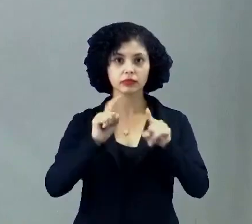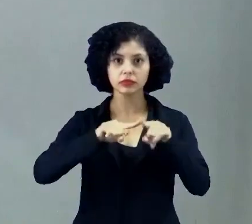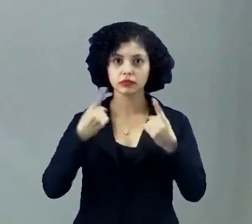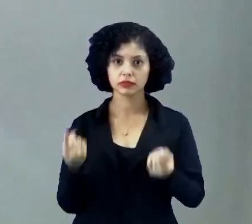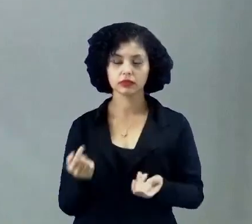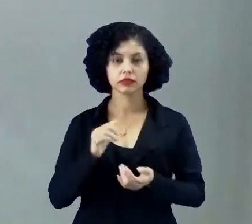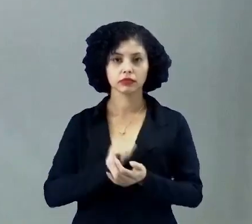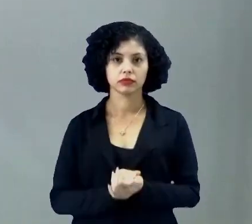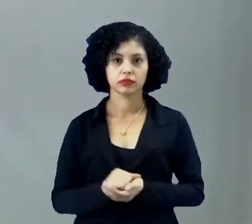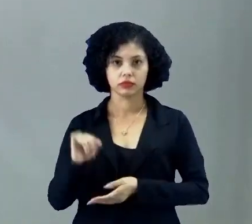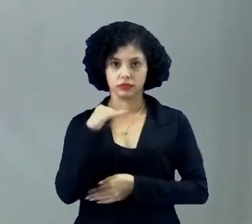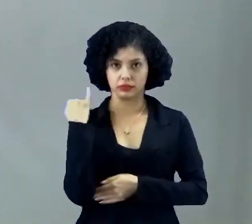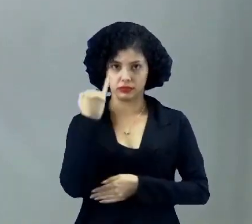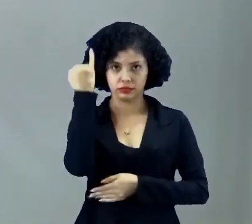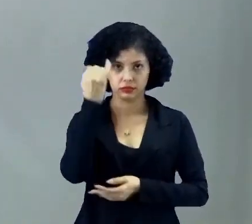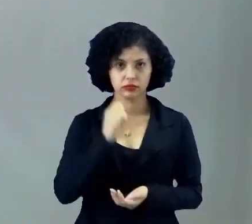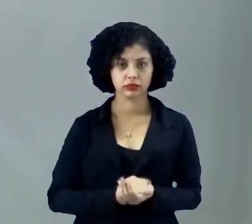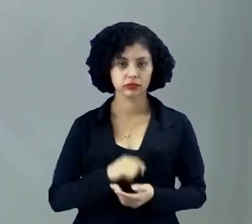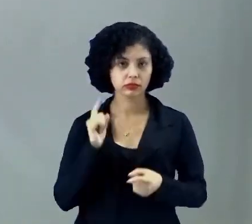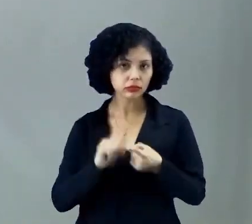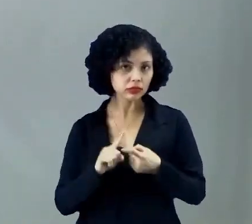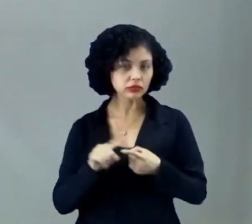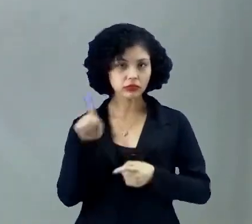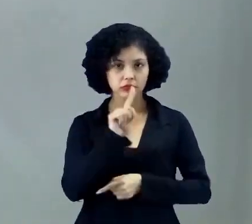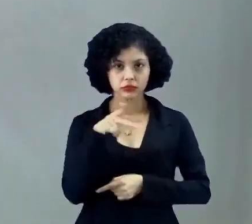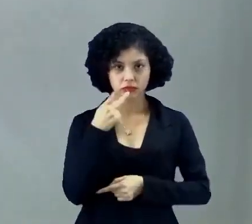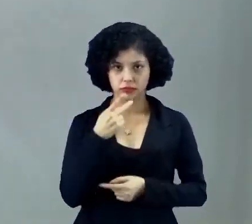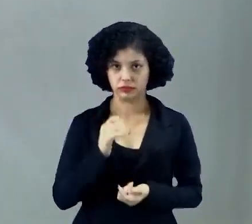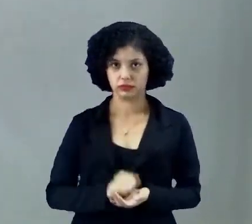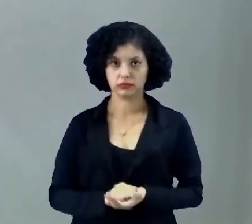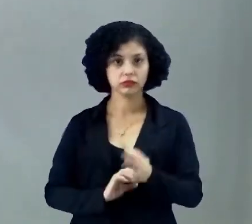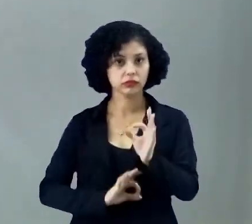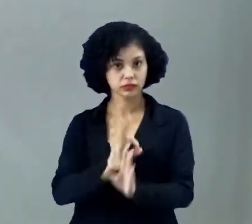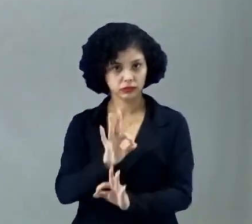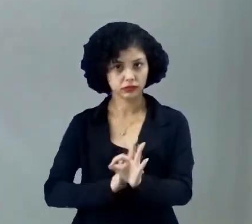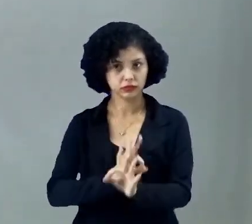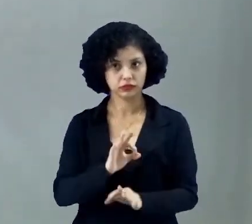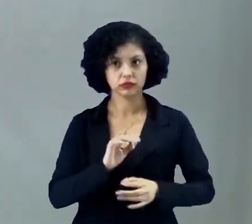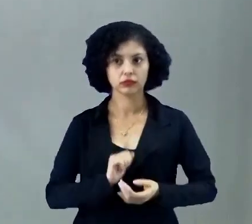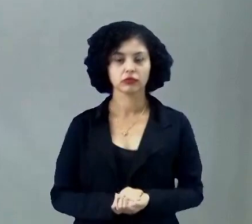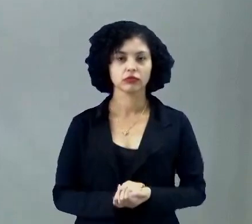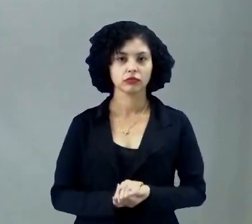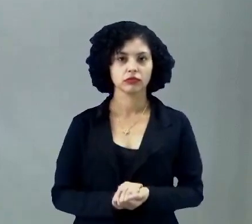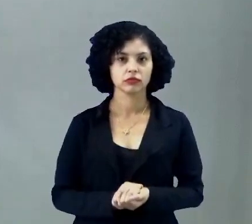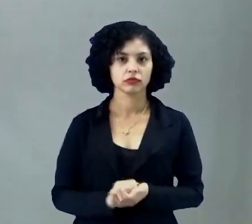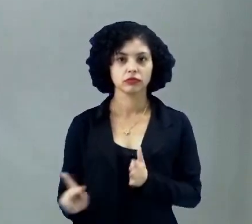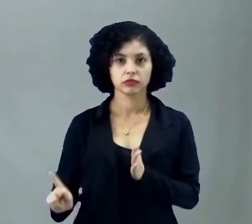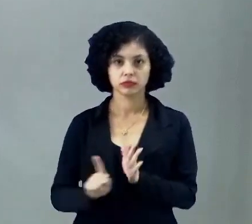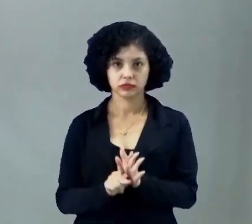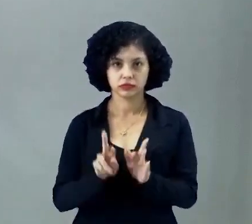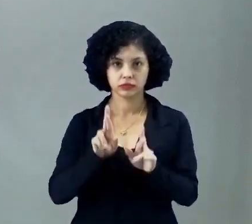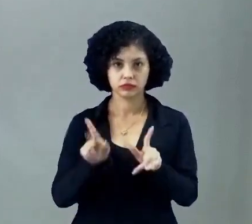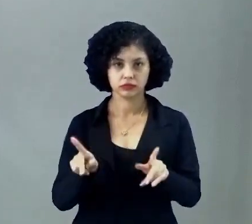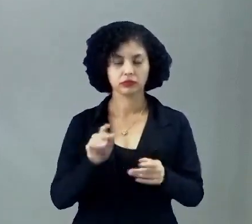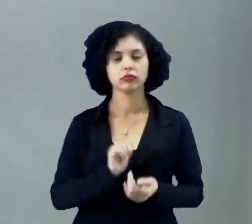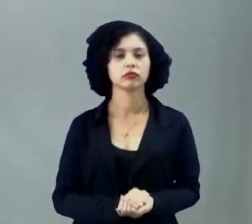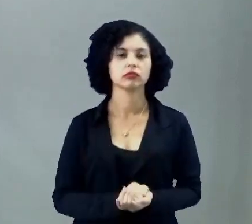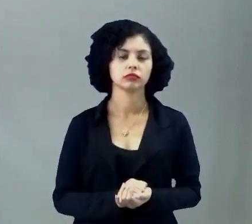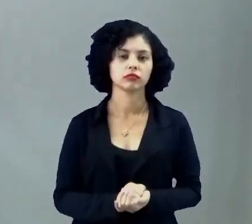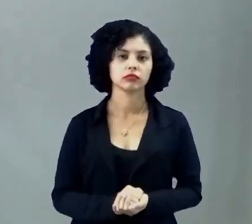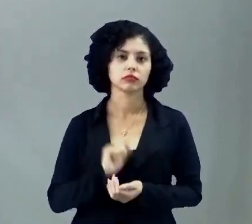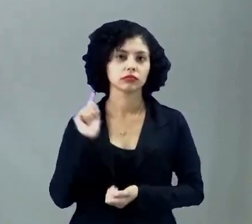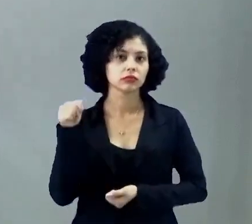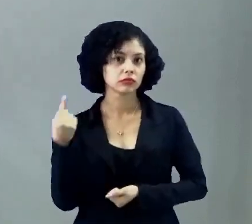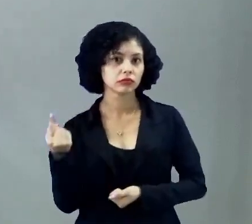com configurações, ou por que não dizer, com uma organização absolutamente diferente daquilo que